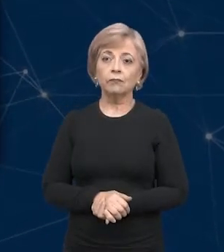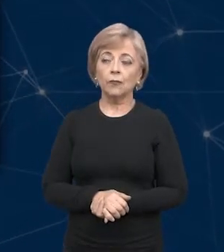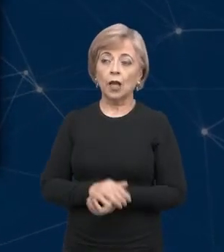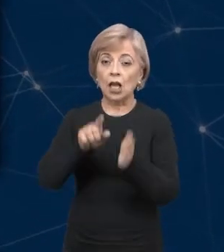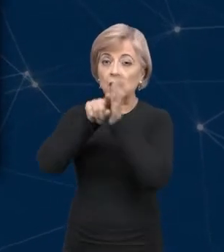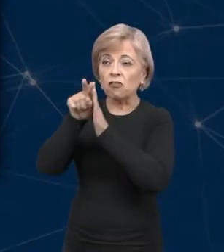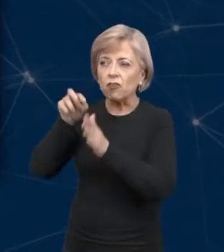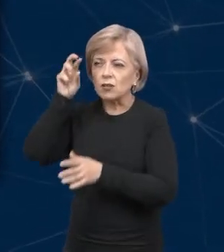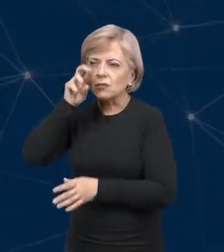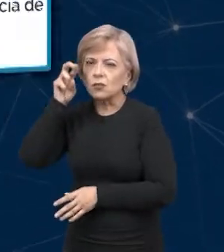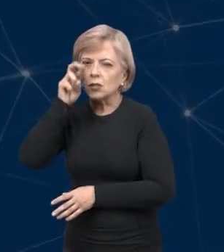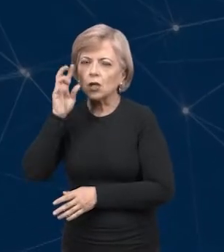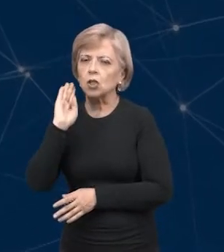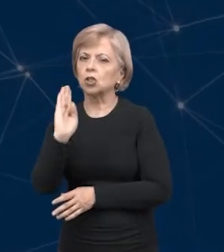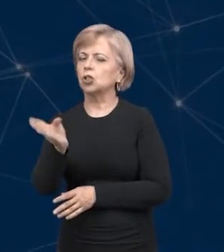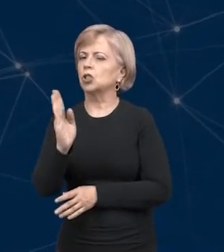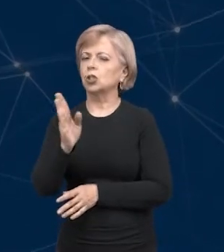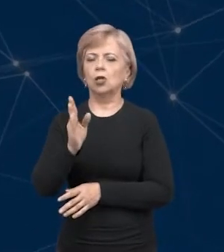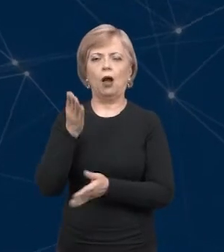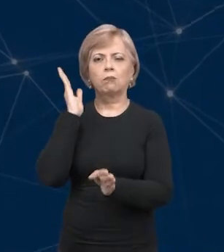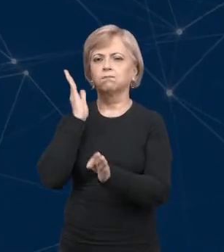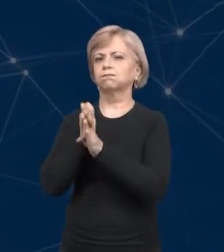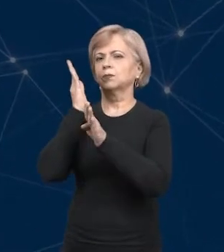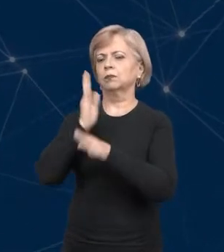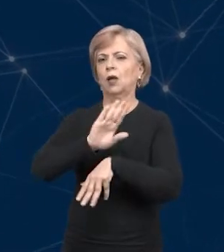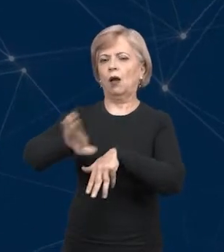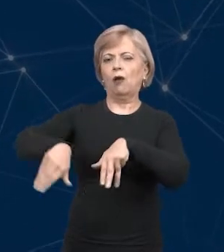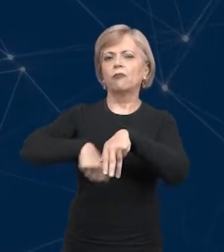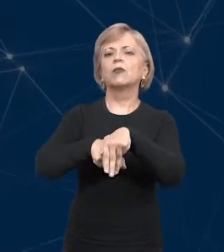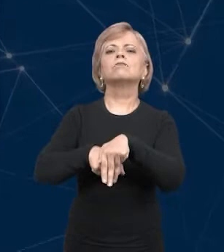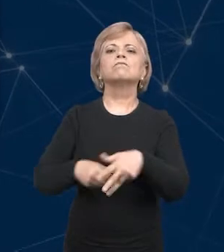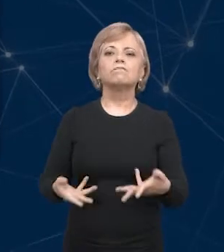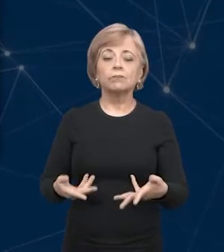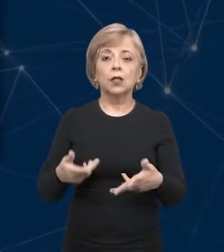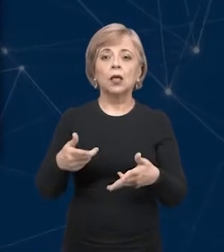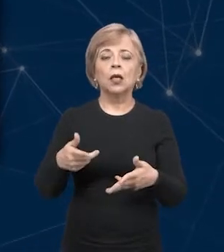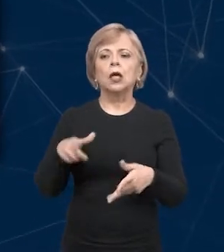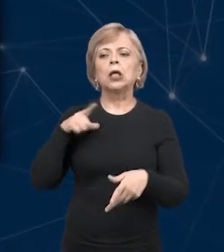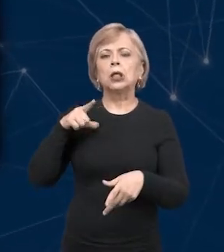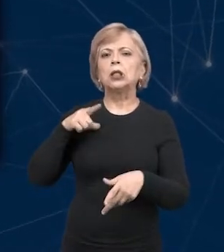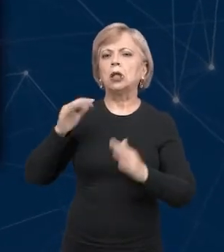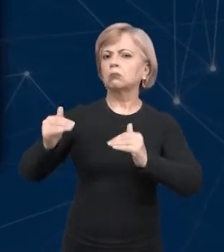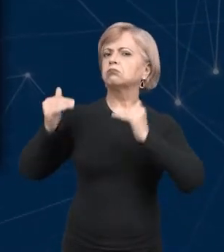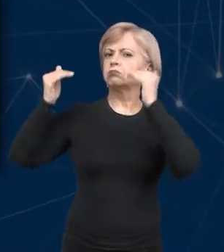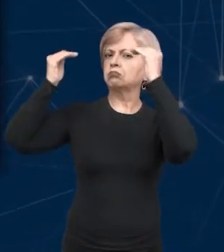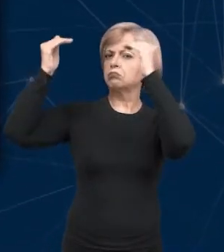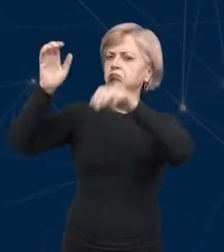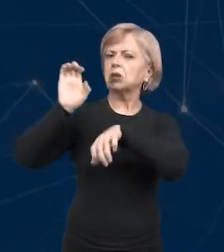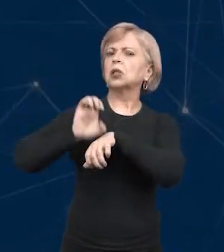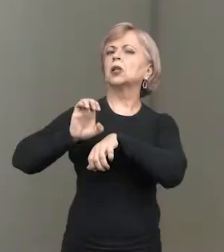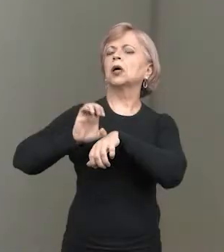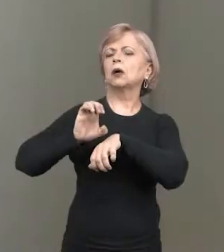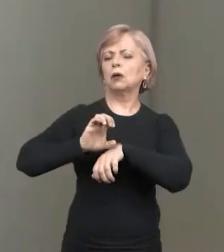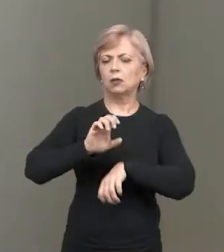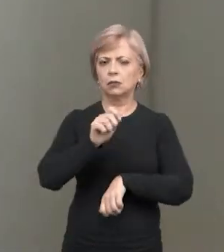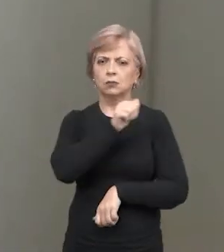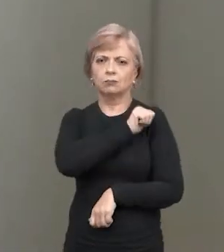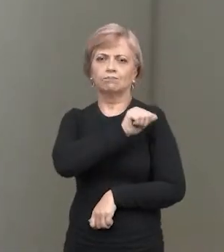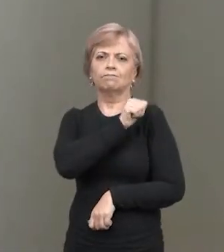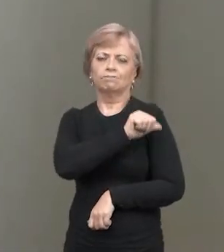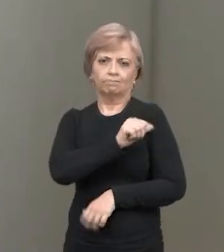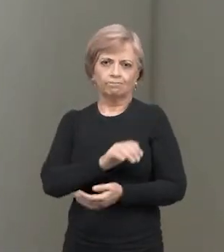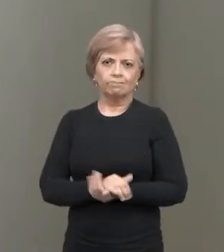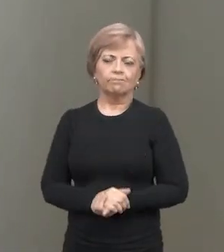Investigações essas que já culminaram em ações de improbidade administrativa envolvendo o alto escalão do Estado do Rio de Janeiro,